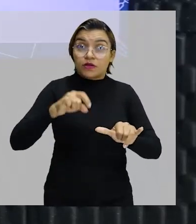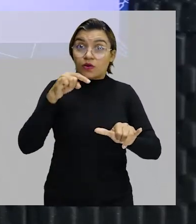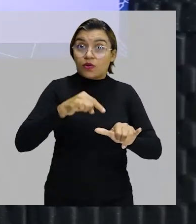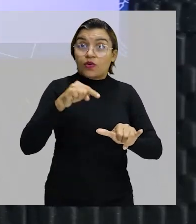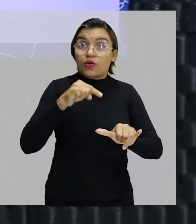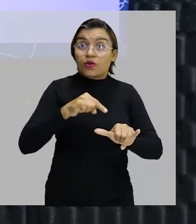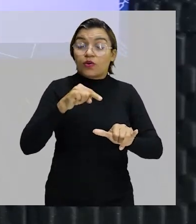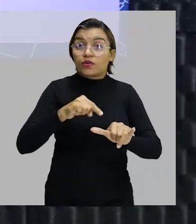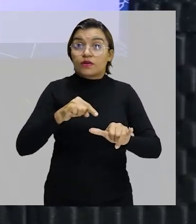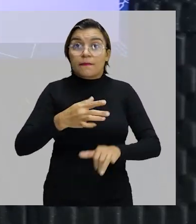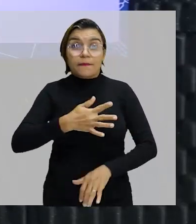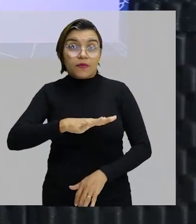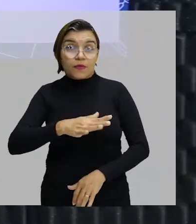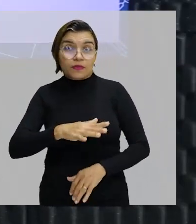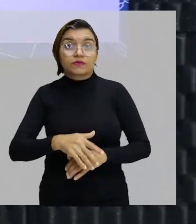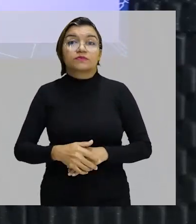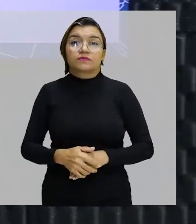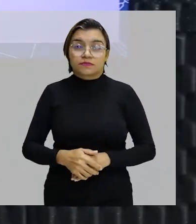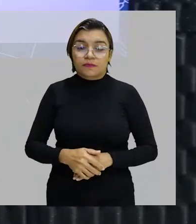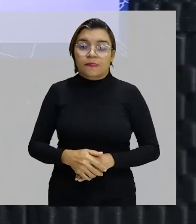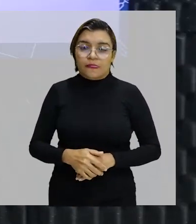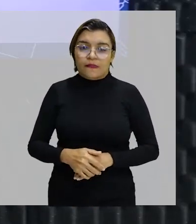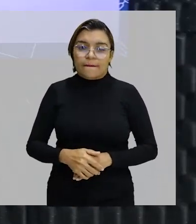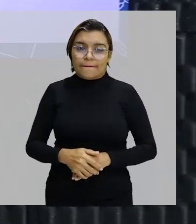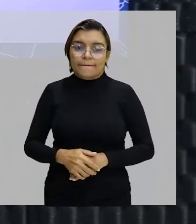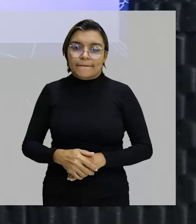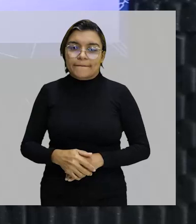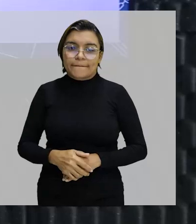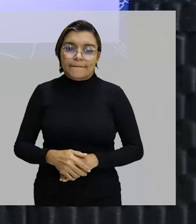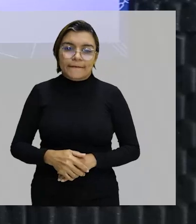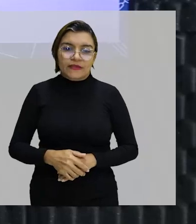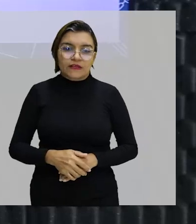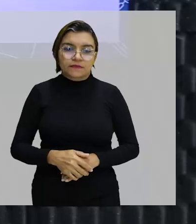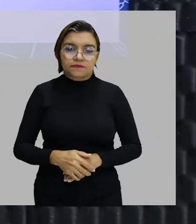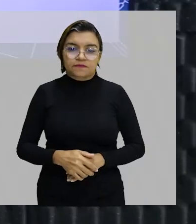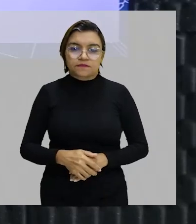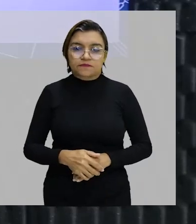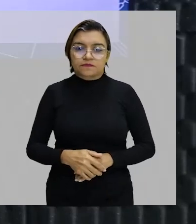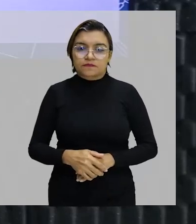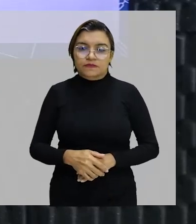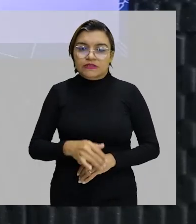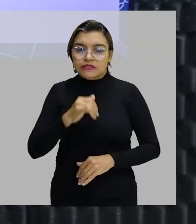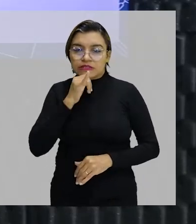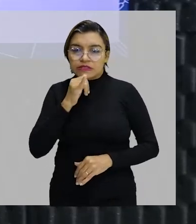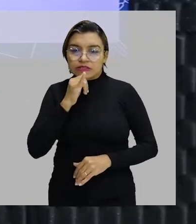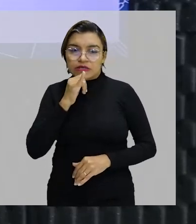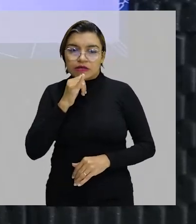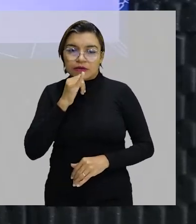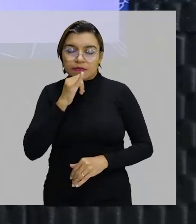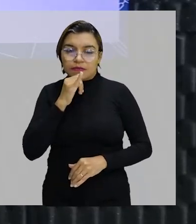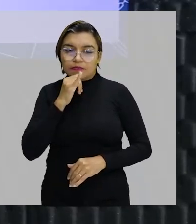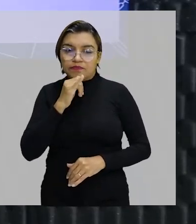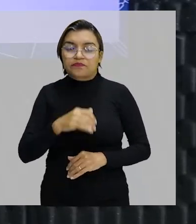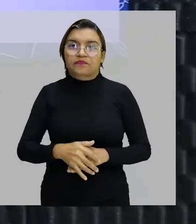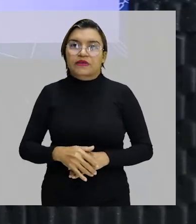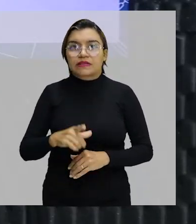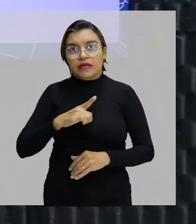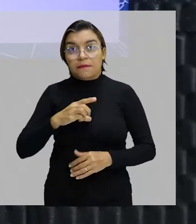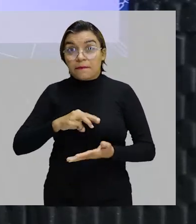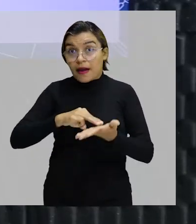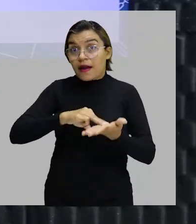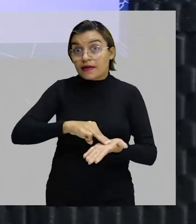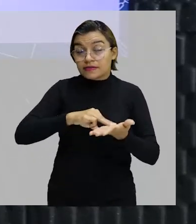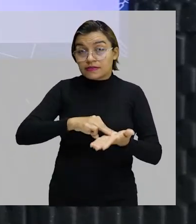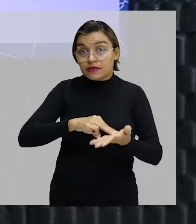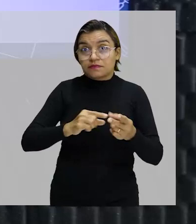forma proporcional, tudo bem? Que poderá ser escrita em massa. Aí nós vamos trabalhar com grandezas como